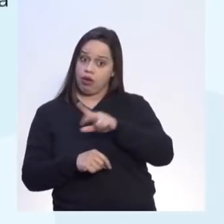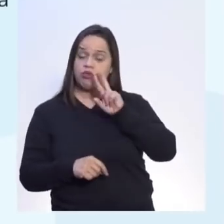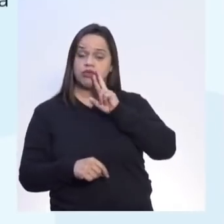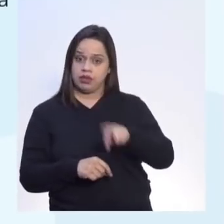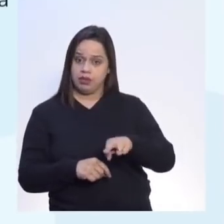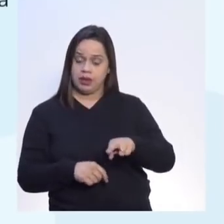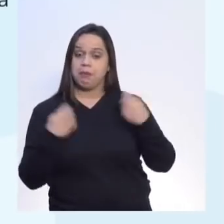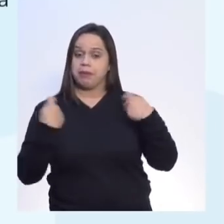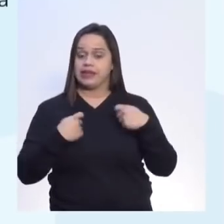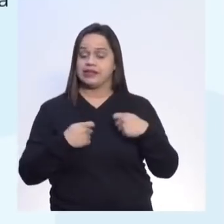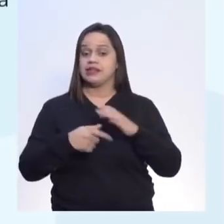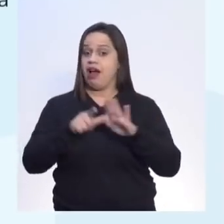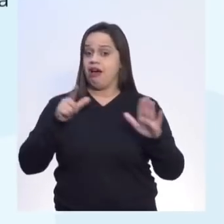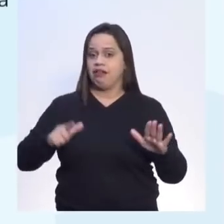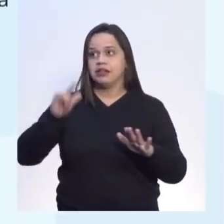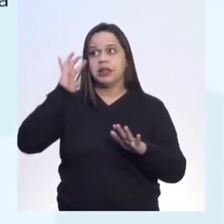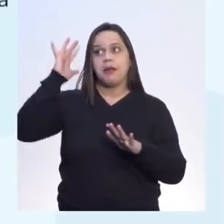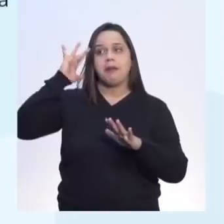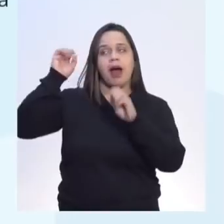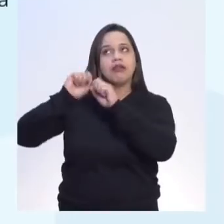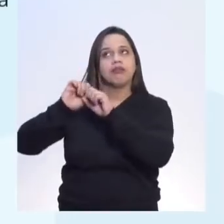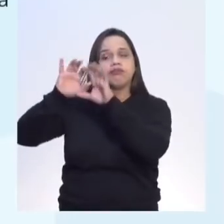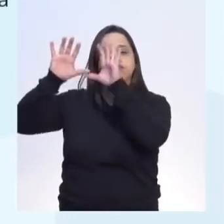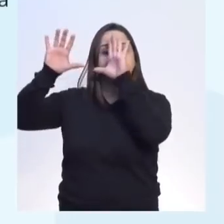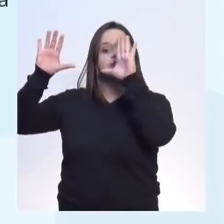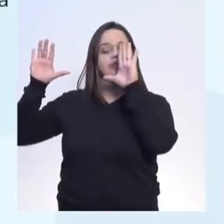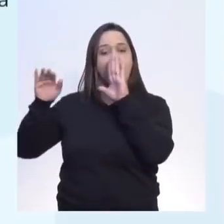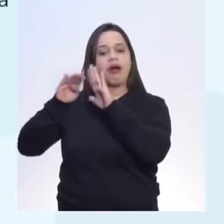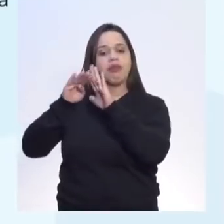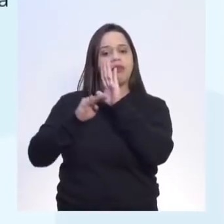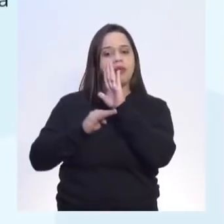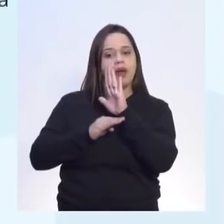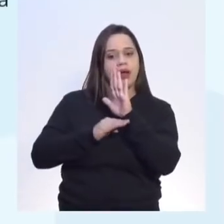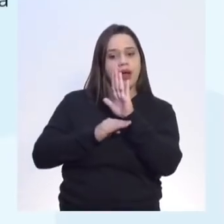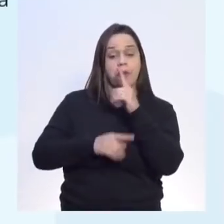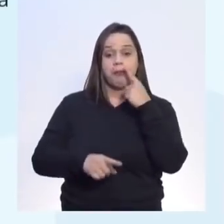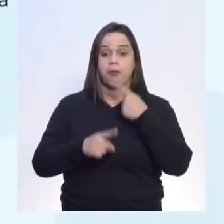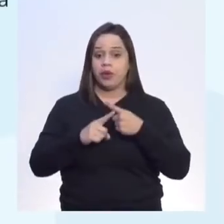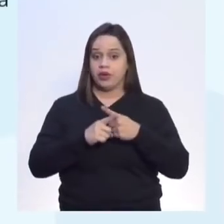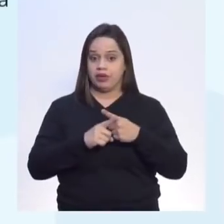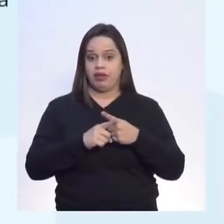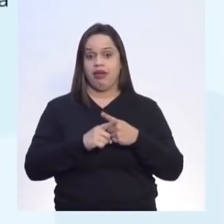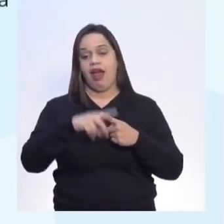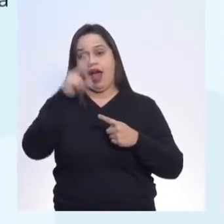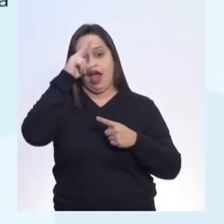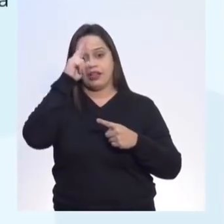imaginar algumas cenas, pois a história foi propositalmente